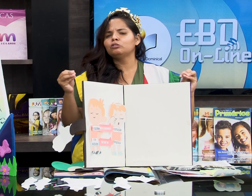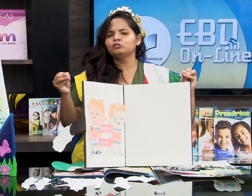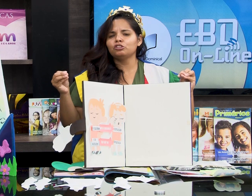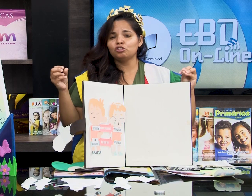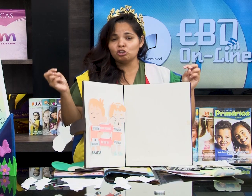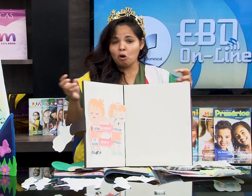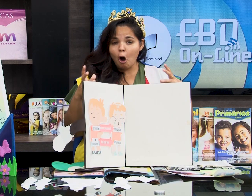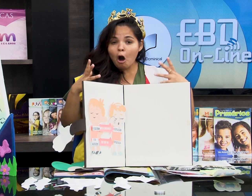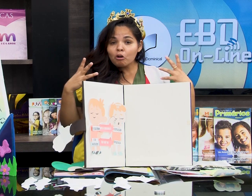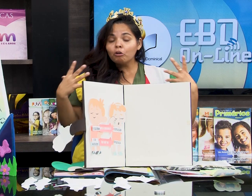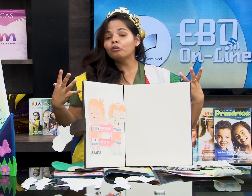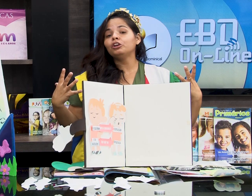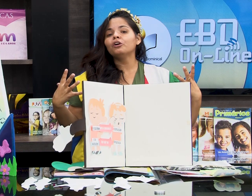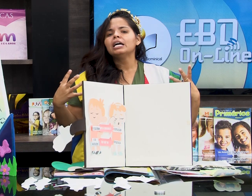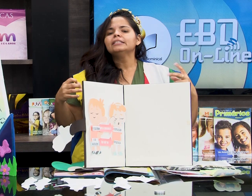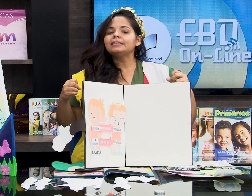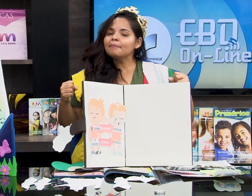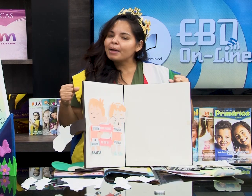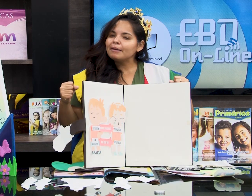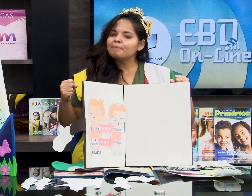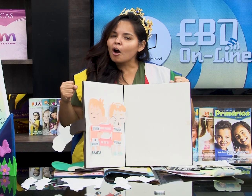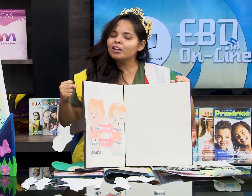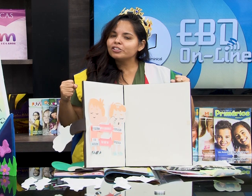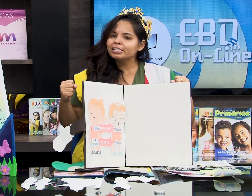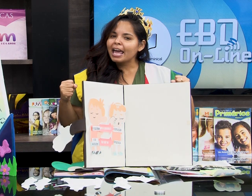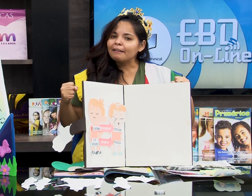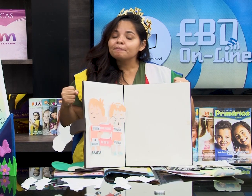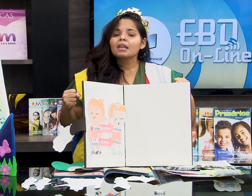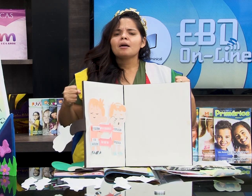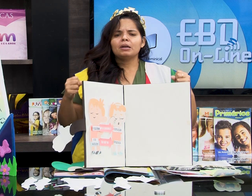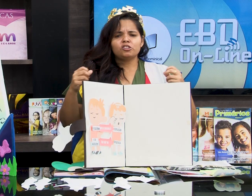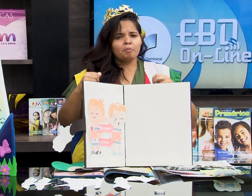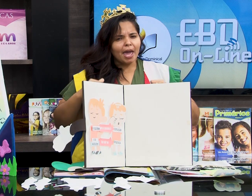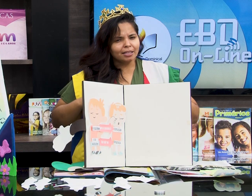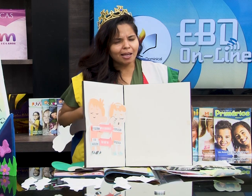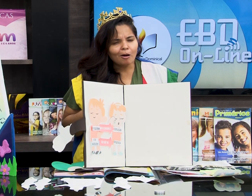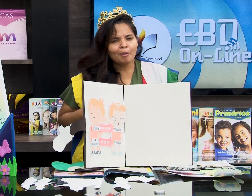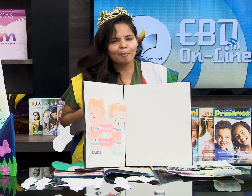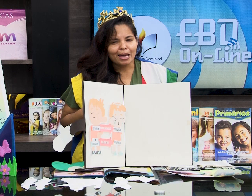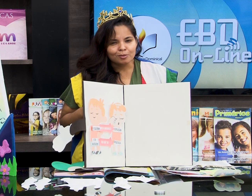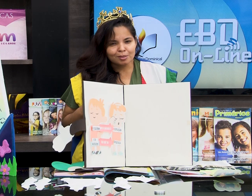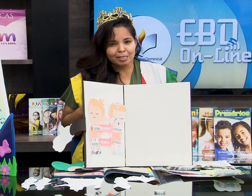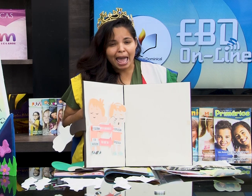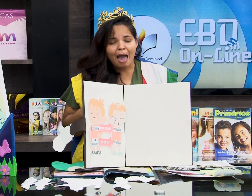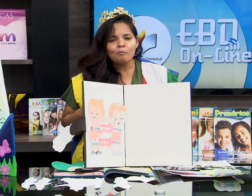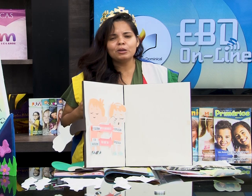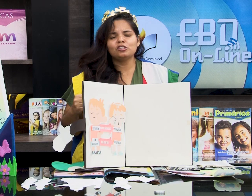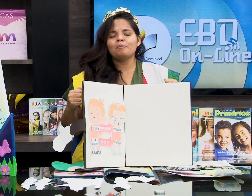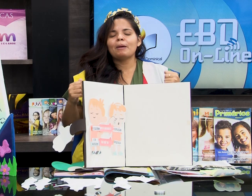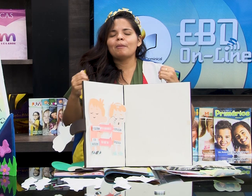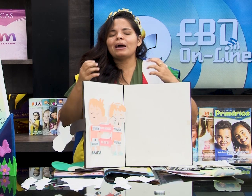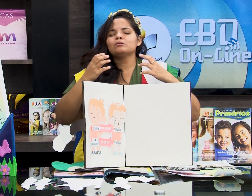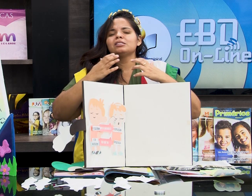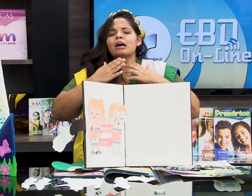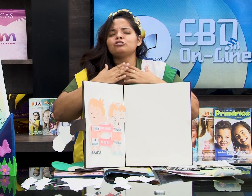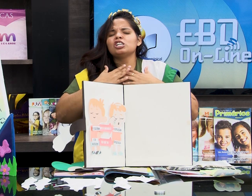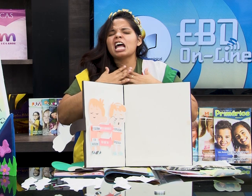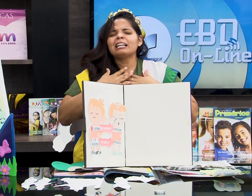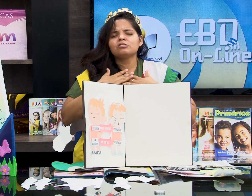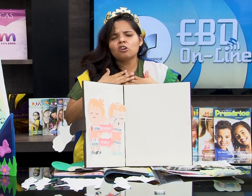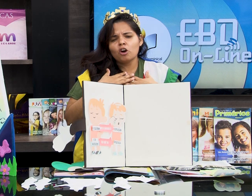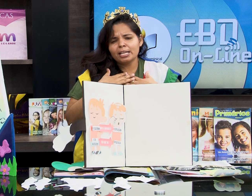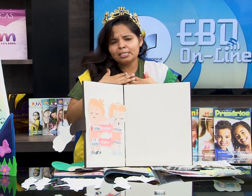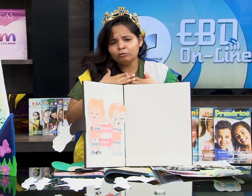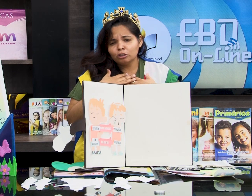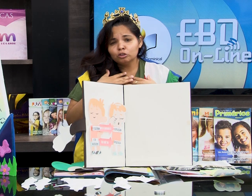algumas atitudes de orgulho, também pode, né, pedir perdão a Papai do Céu, pedir para Papai do Céu